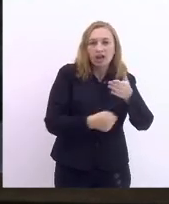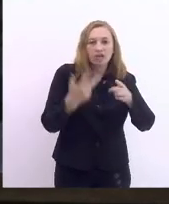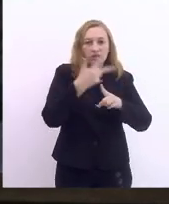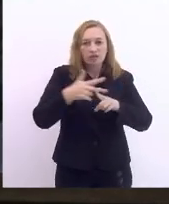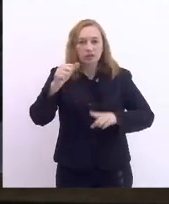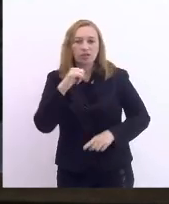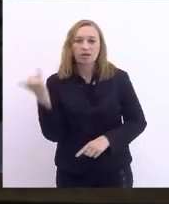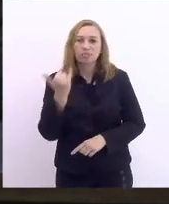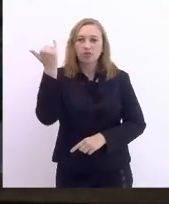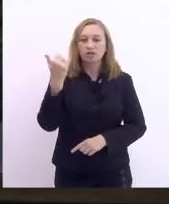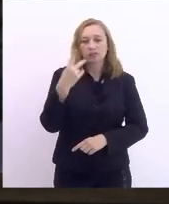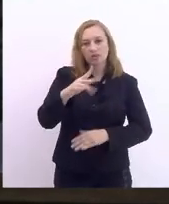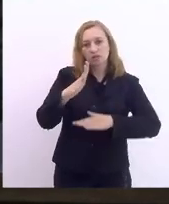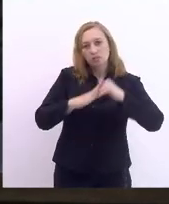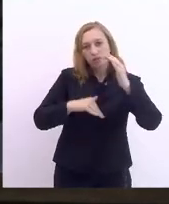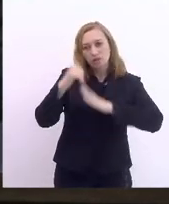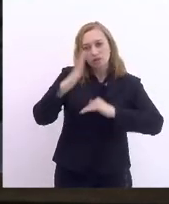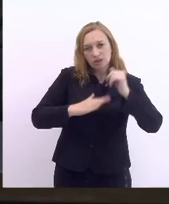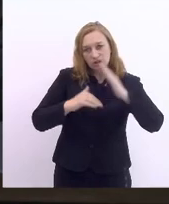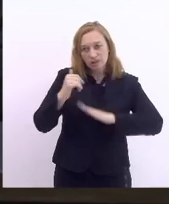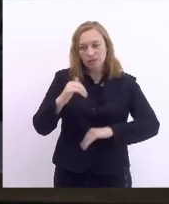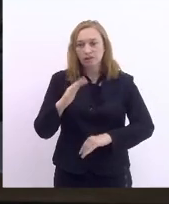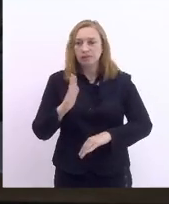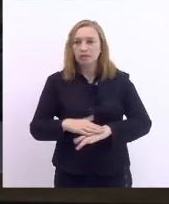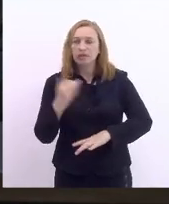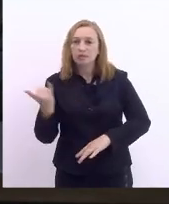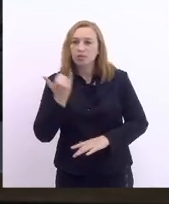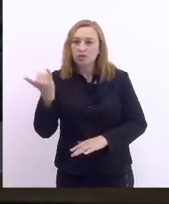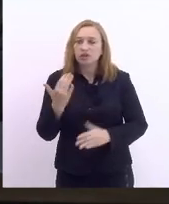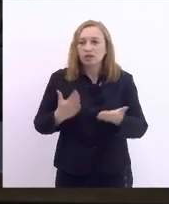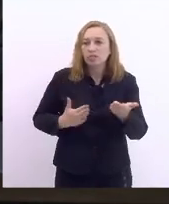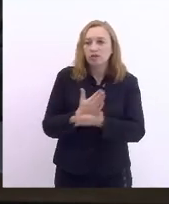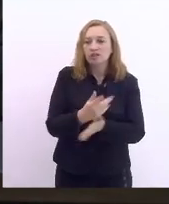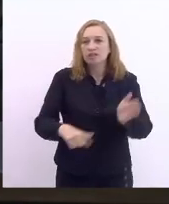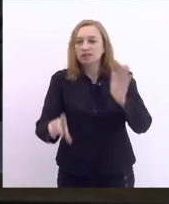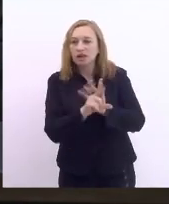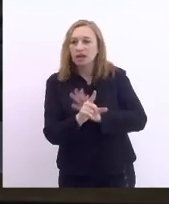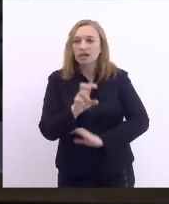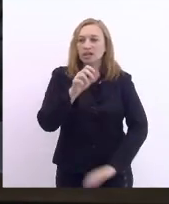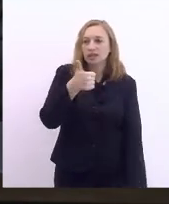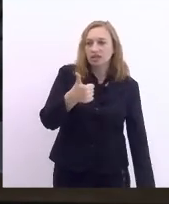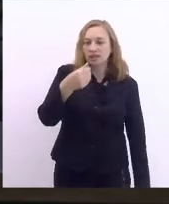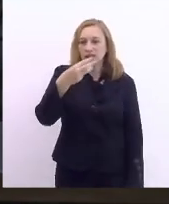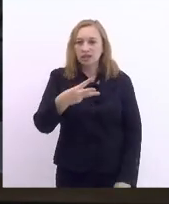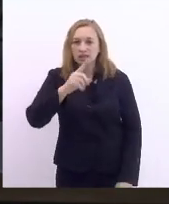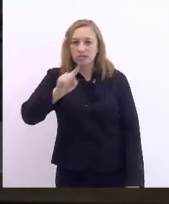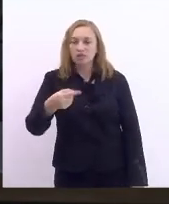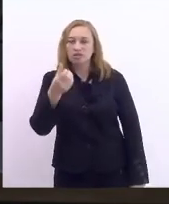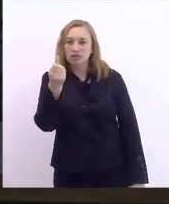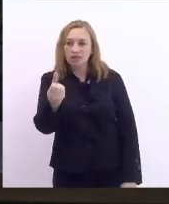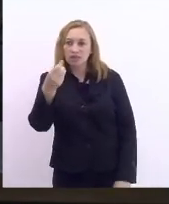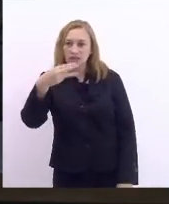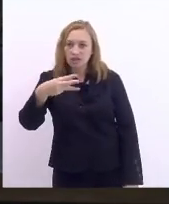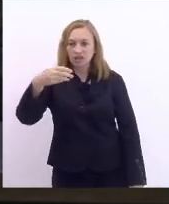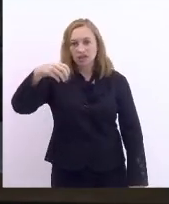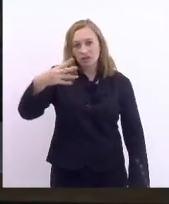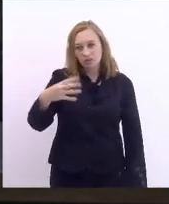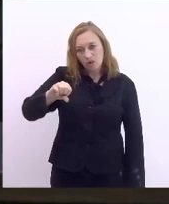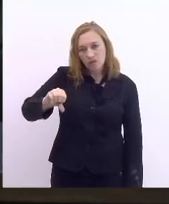para a profissão sendo a mais significativa delas aprovação da Lei 13639/2018